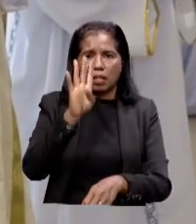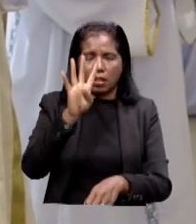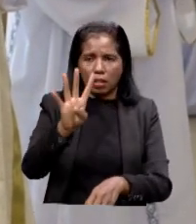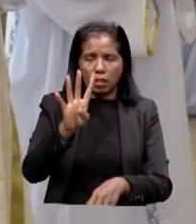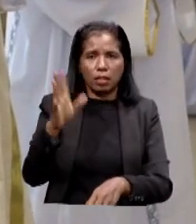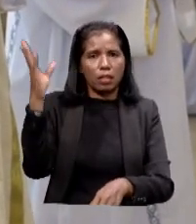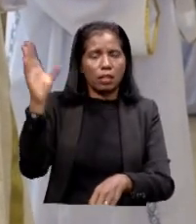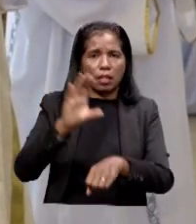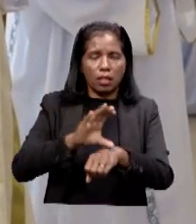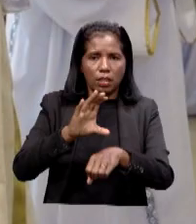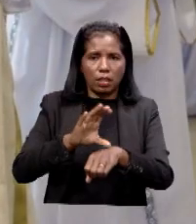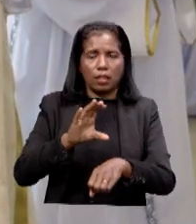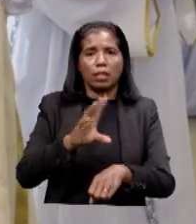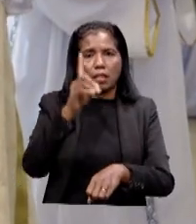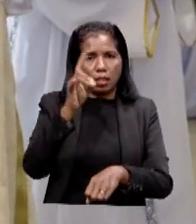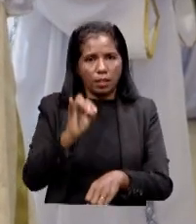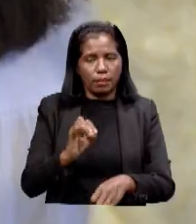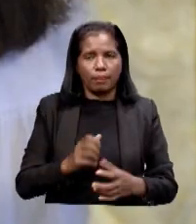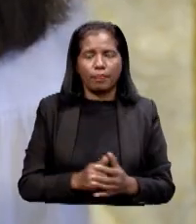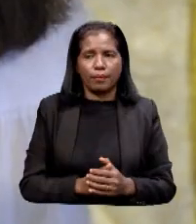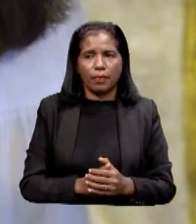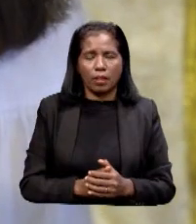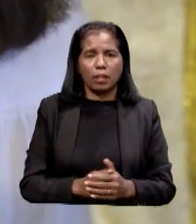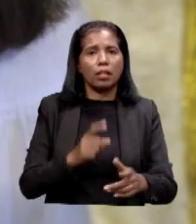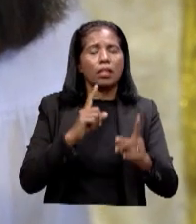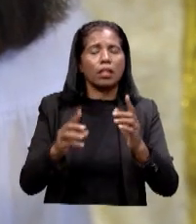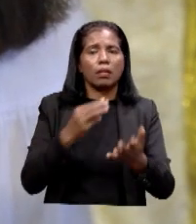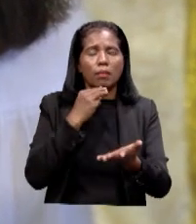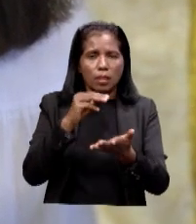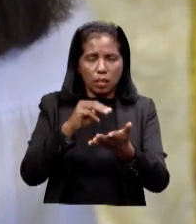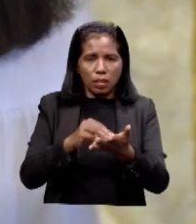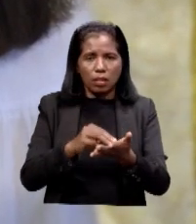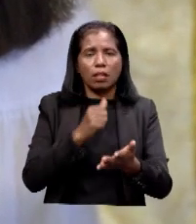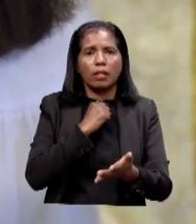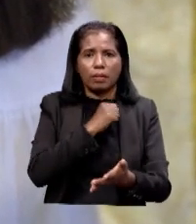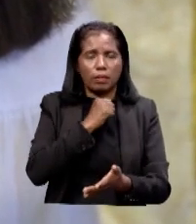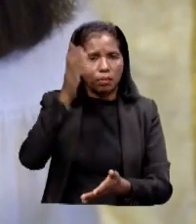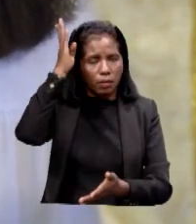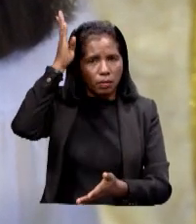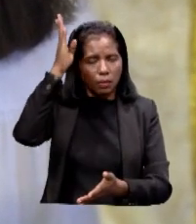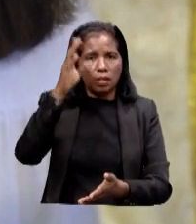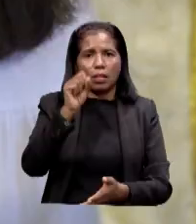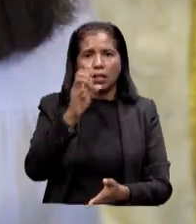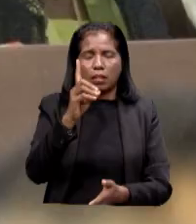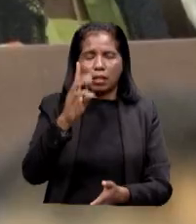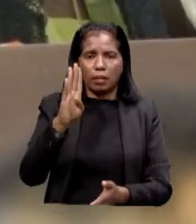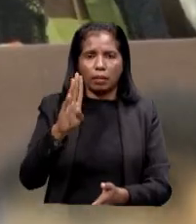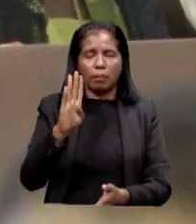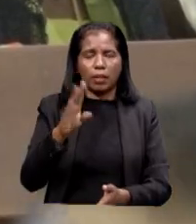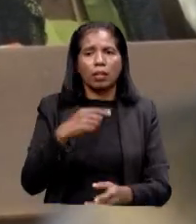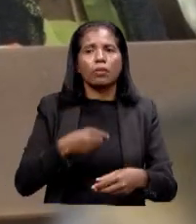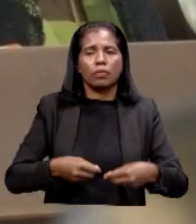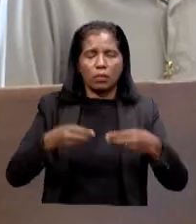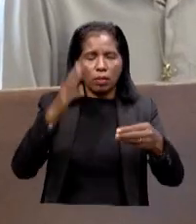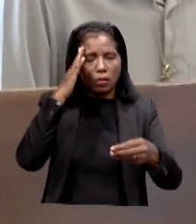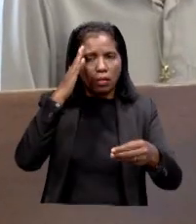a Igreja Catedral dele. E a homilia, Dom Virgilio Cardia do Carmo da Silva, SDB, foi a noite em Basarane Sira